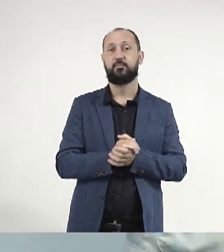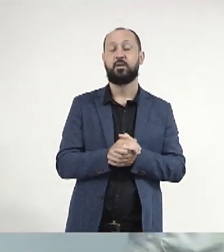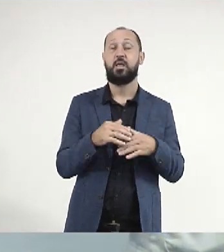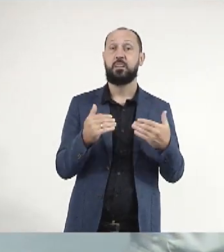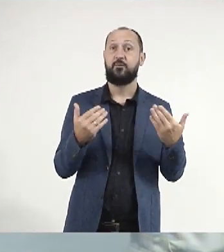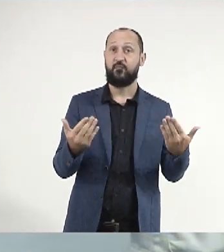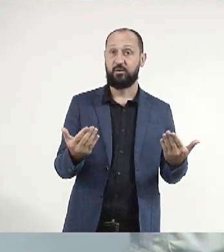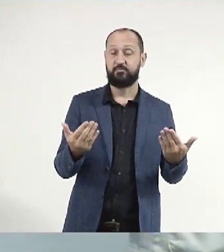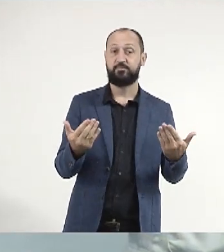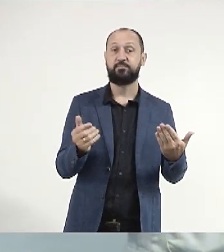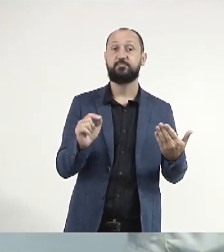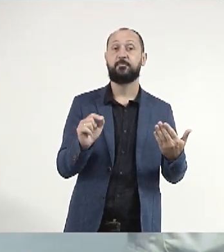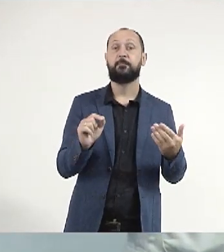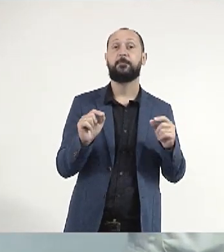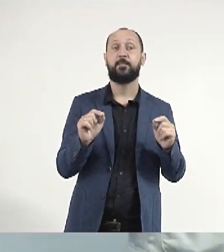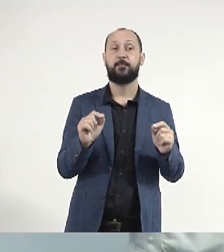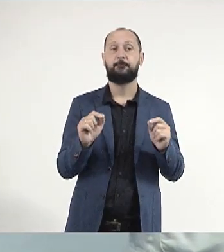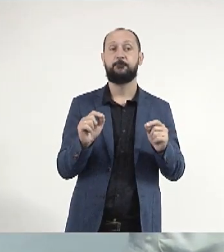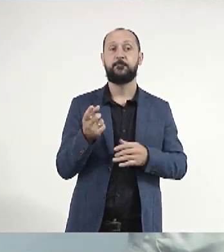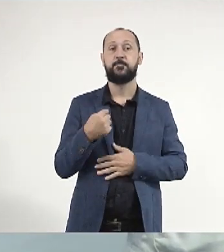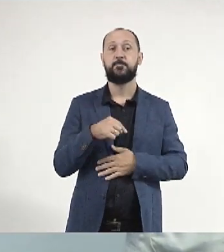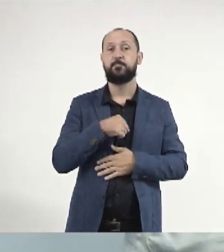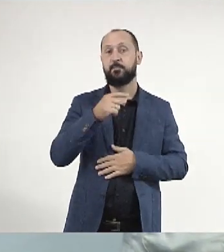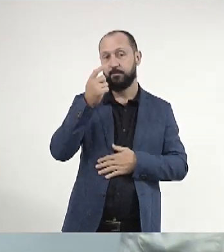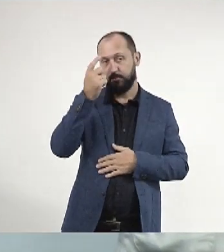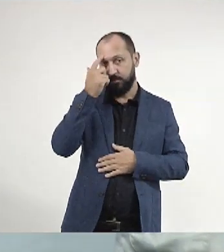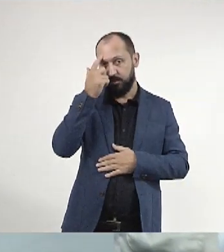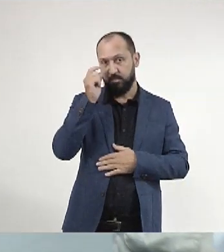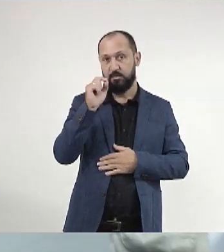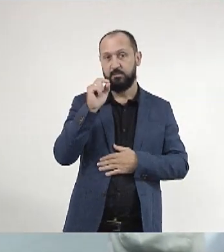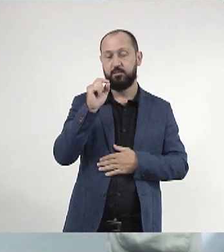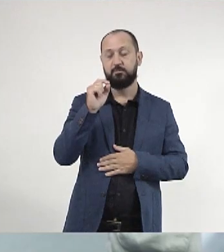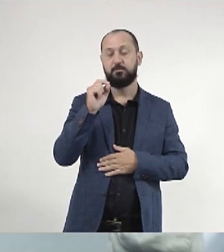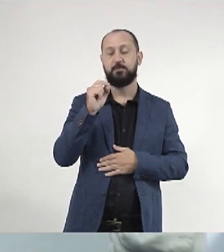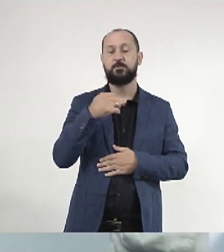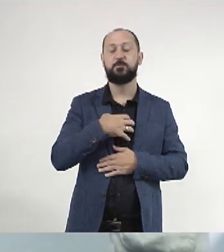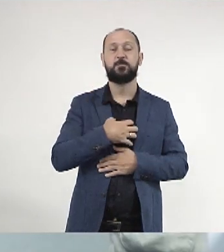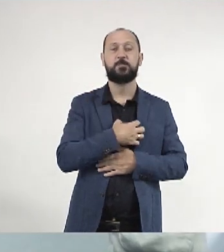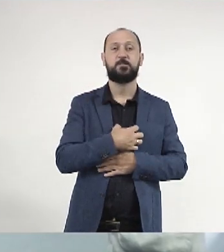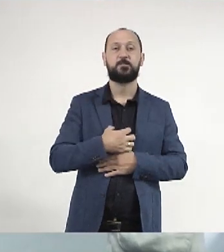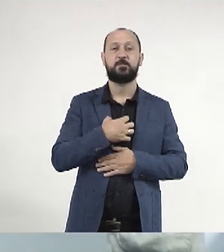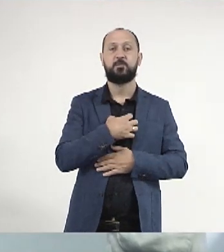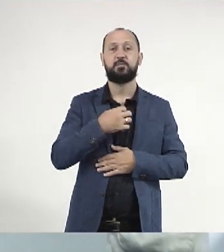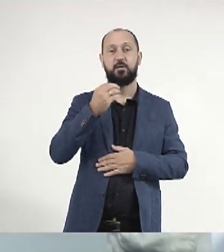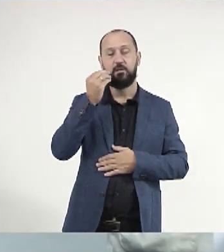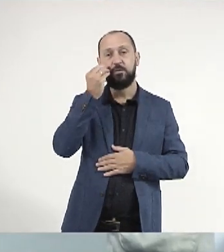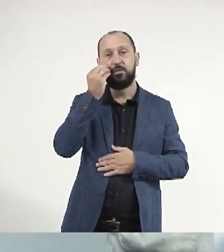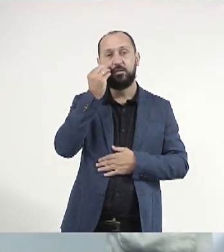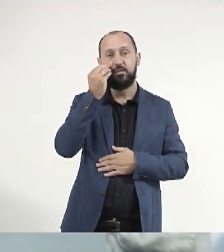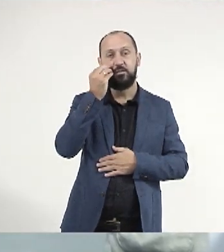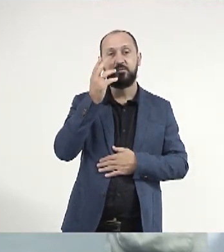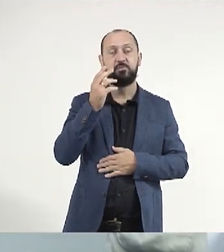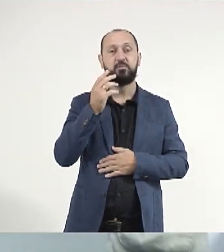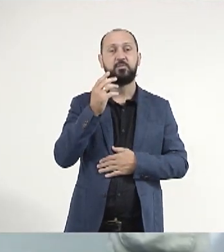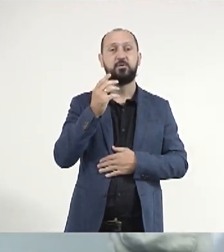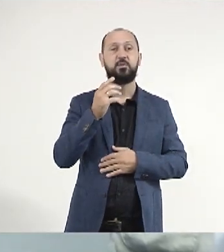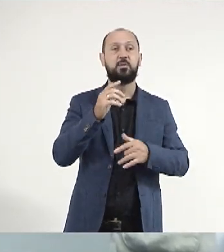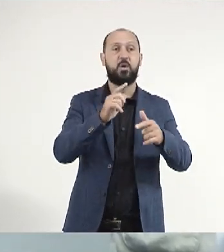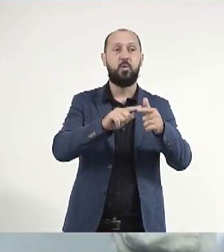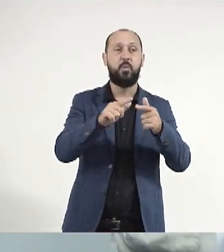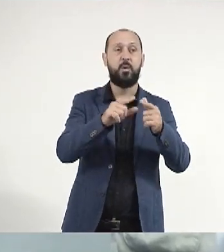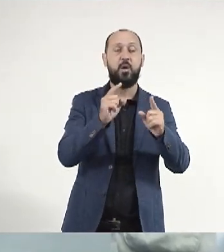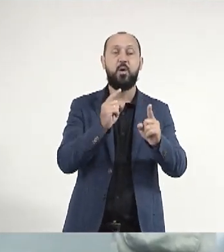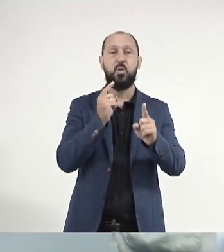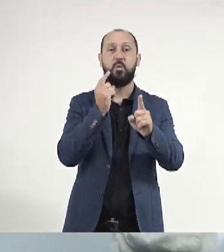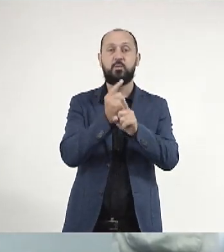Diante disso, é que nós expressamos uma indignação com essa tentativa de encontrar uma